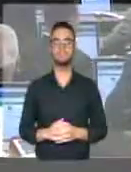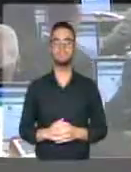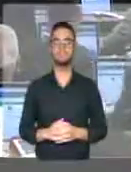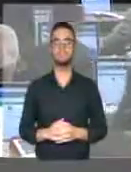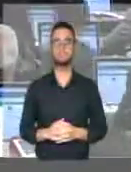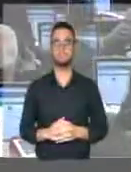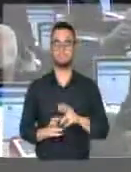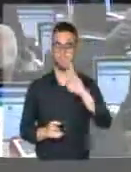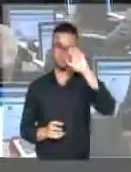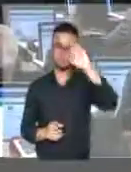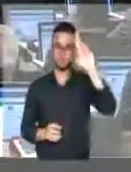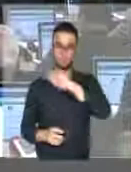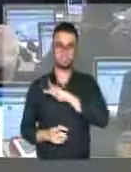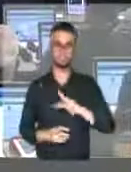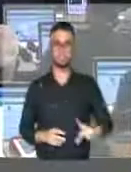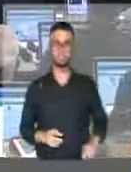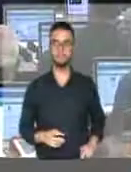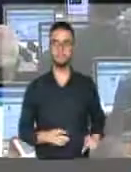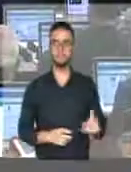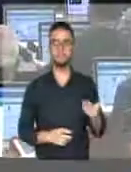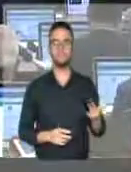Senhor presidente,